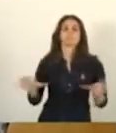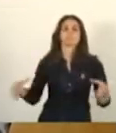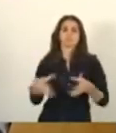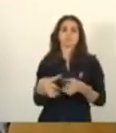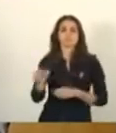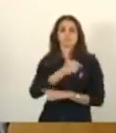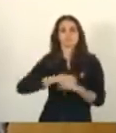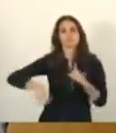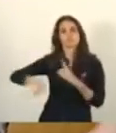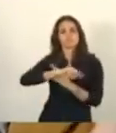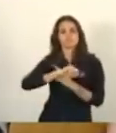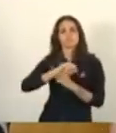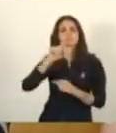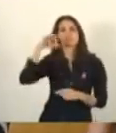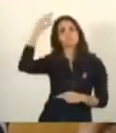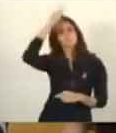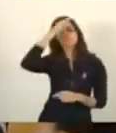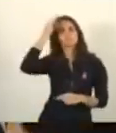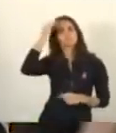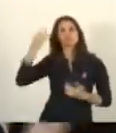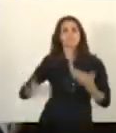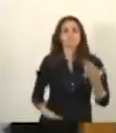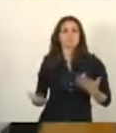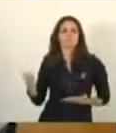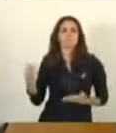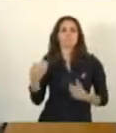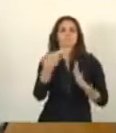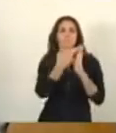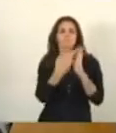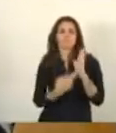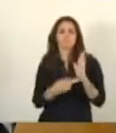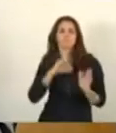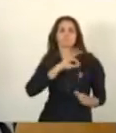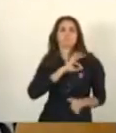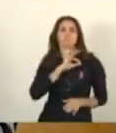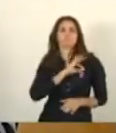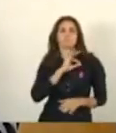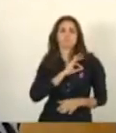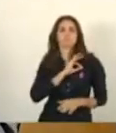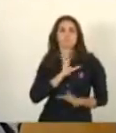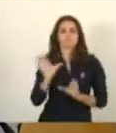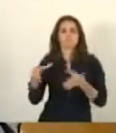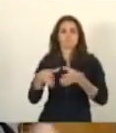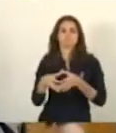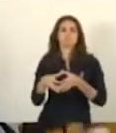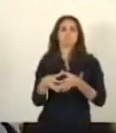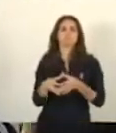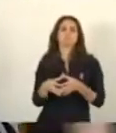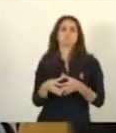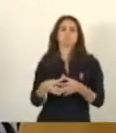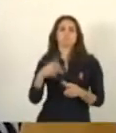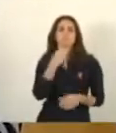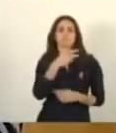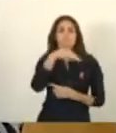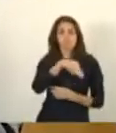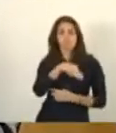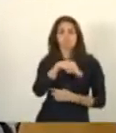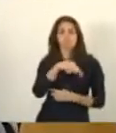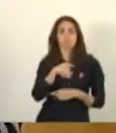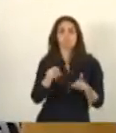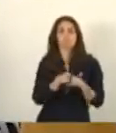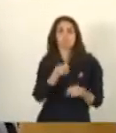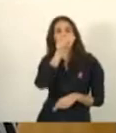capixaba, servindo no regimento de polícia montada. Um militar íntegro, teve